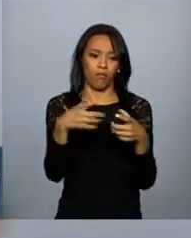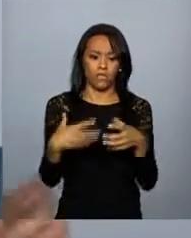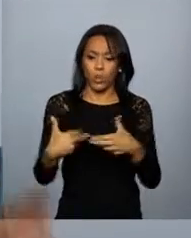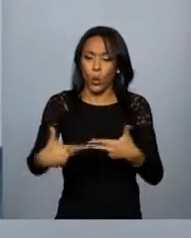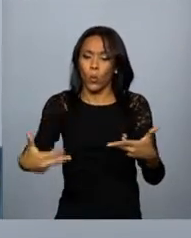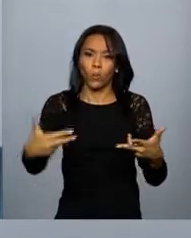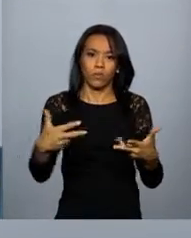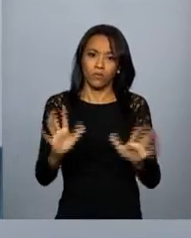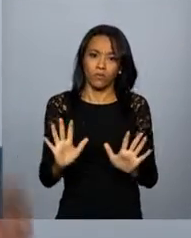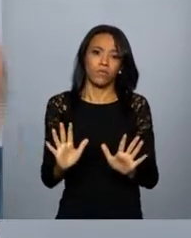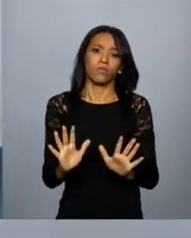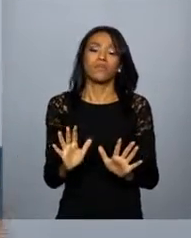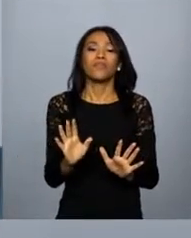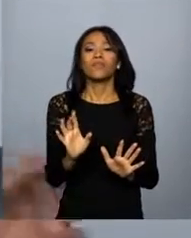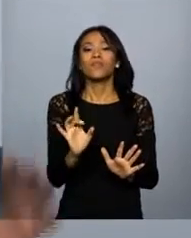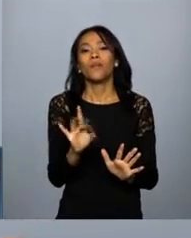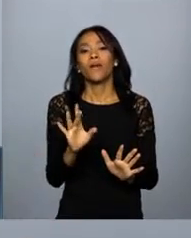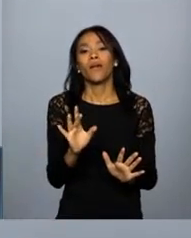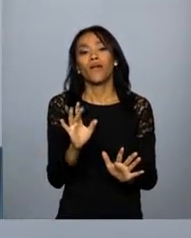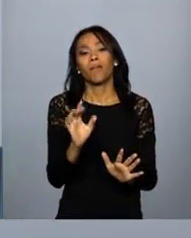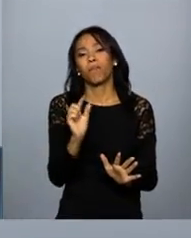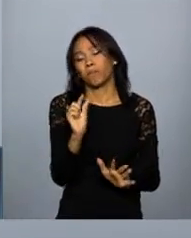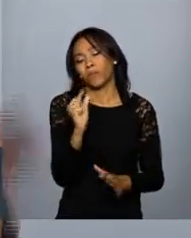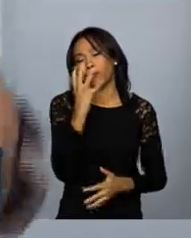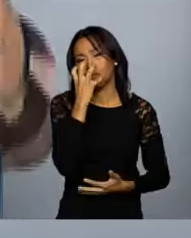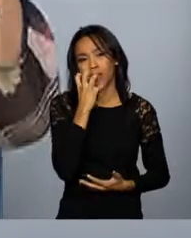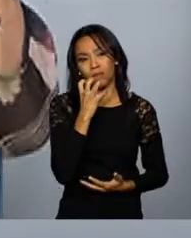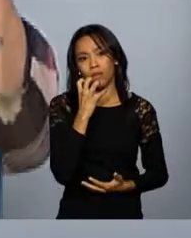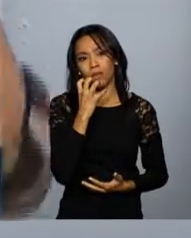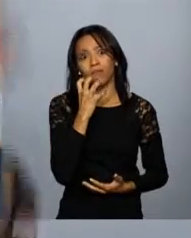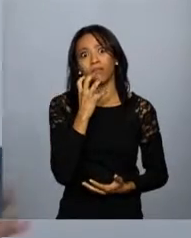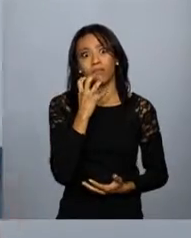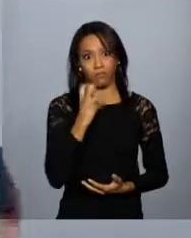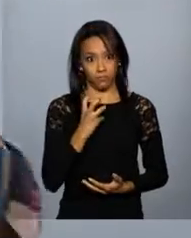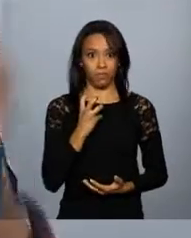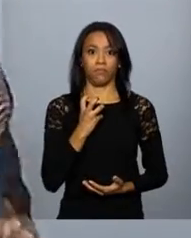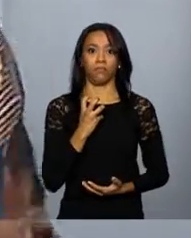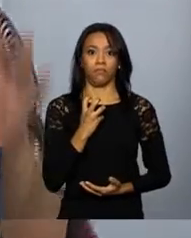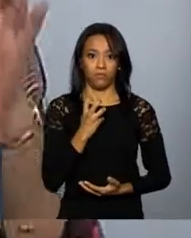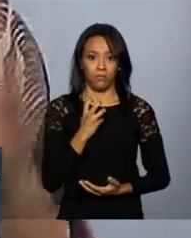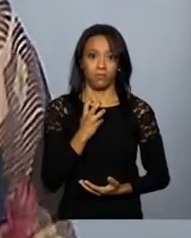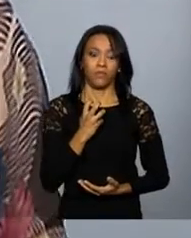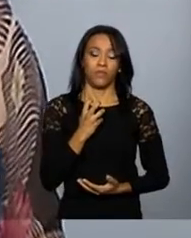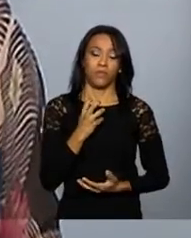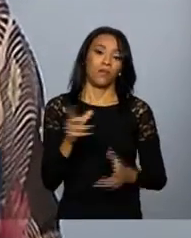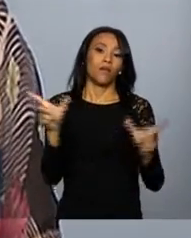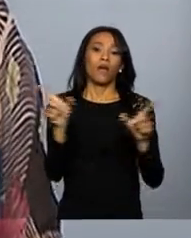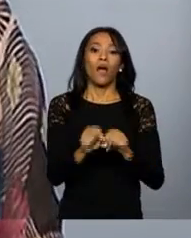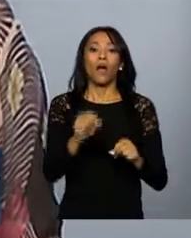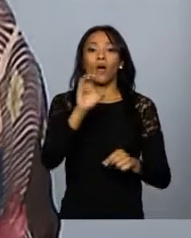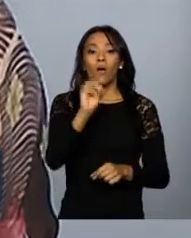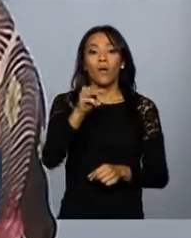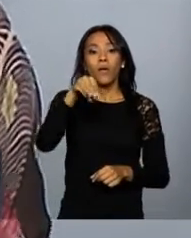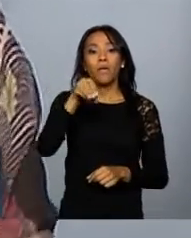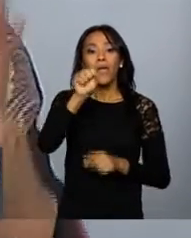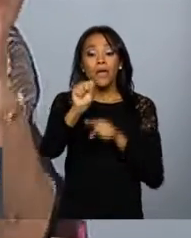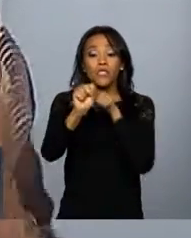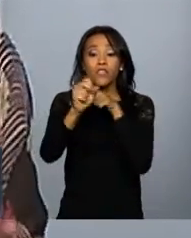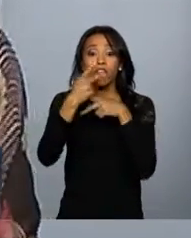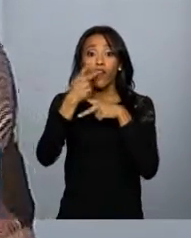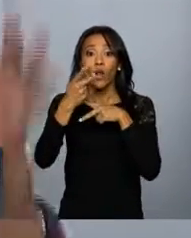Não é uma questão pouco séria. A Organização Mundial de Saúde